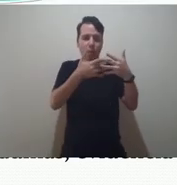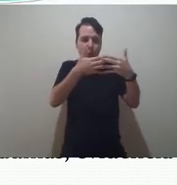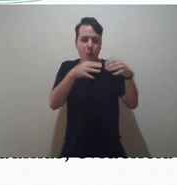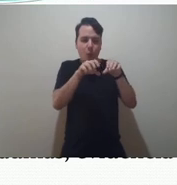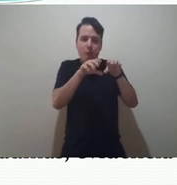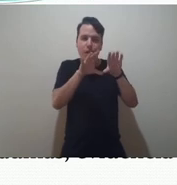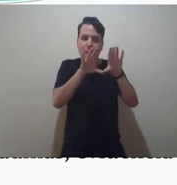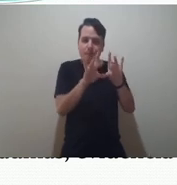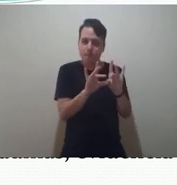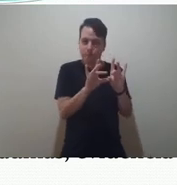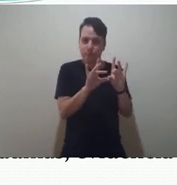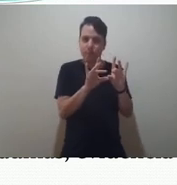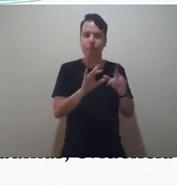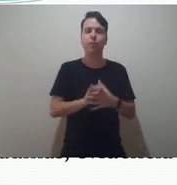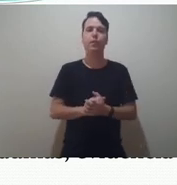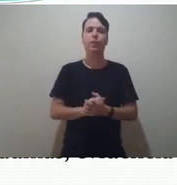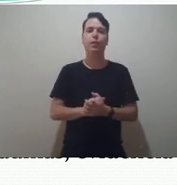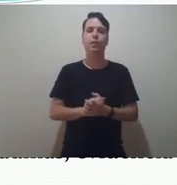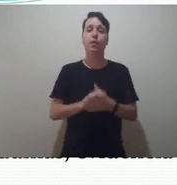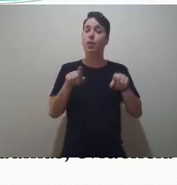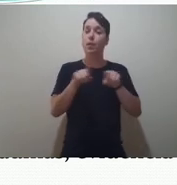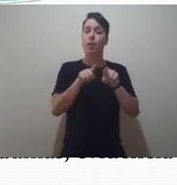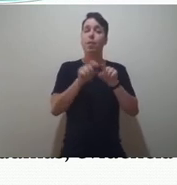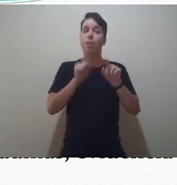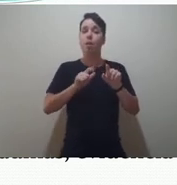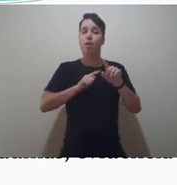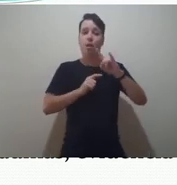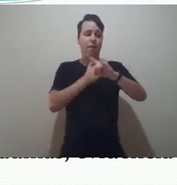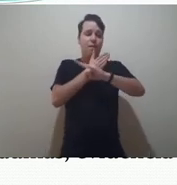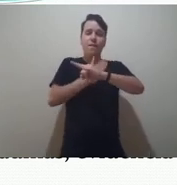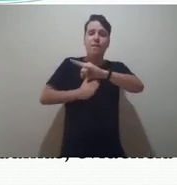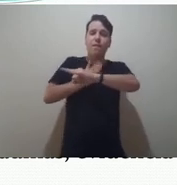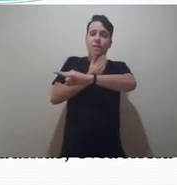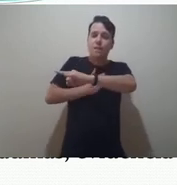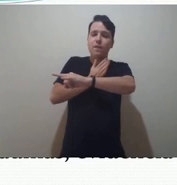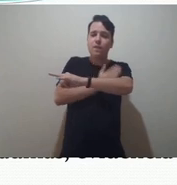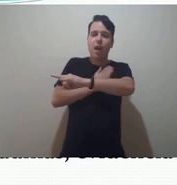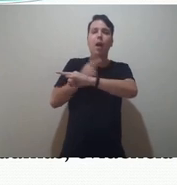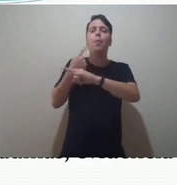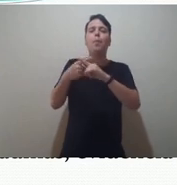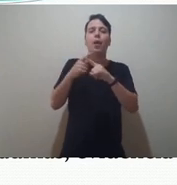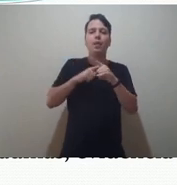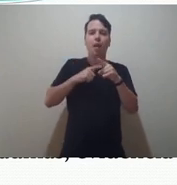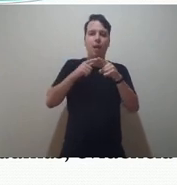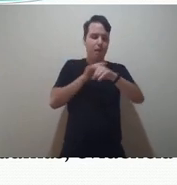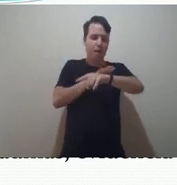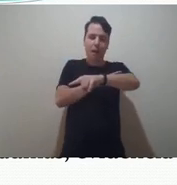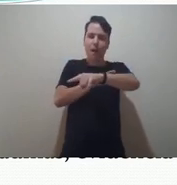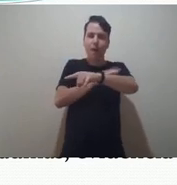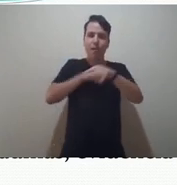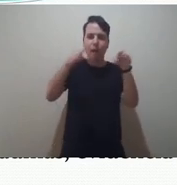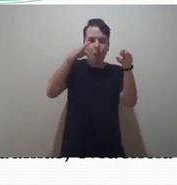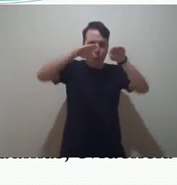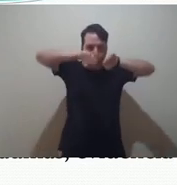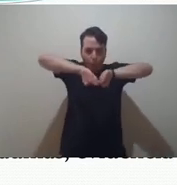Feridas por facadas, a gente pode identificar essas feridas porque há um